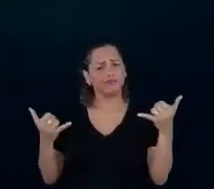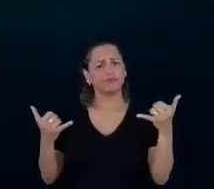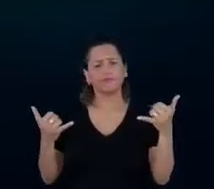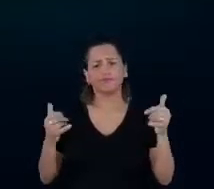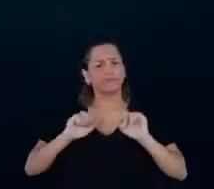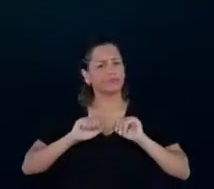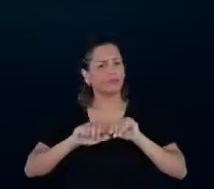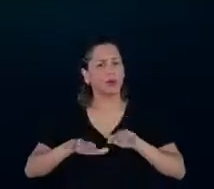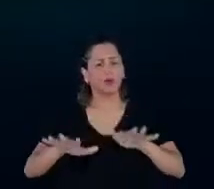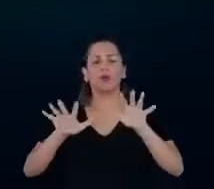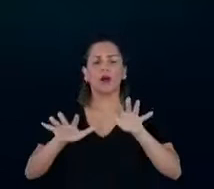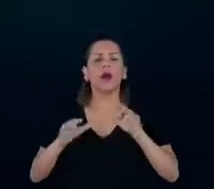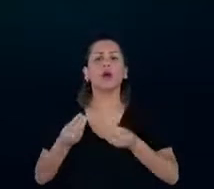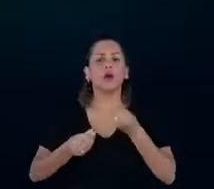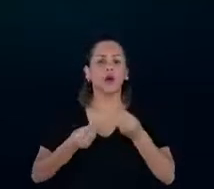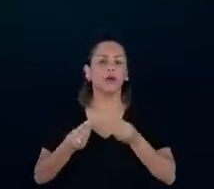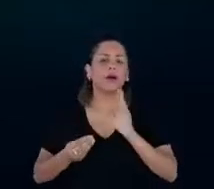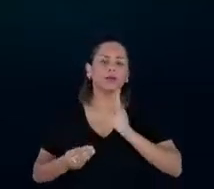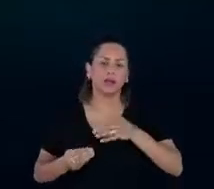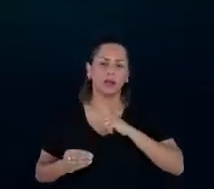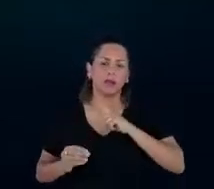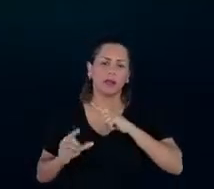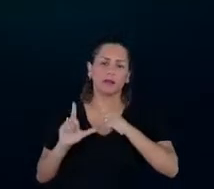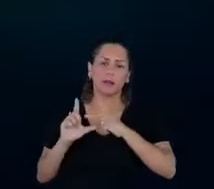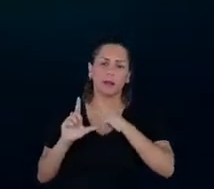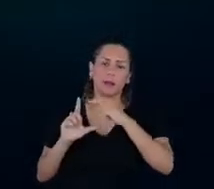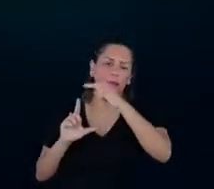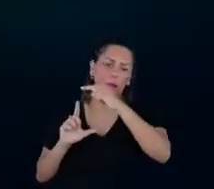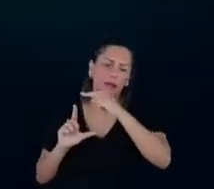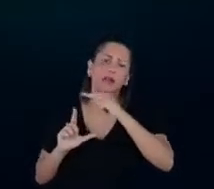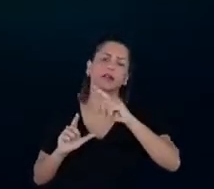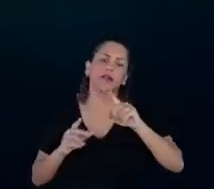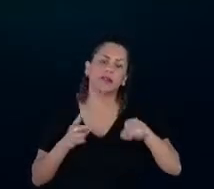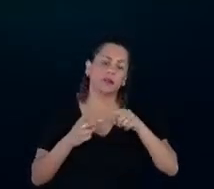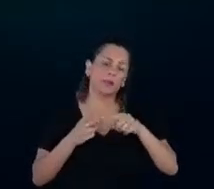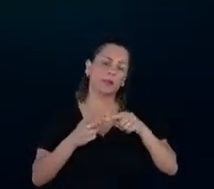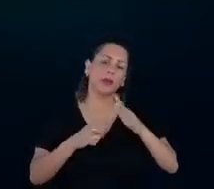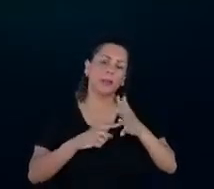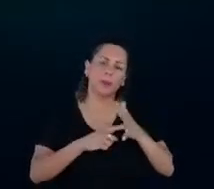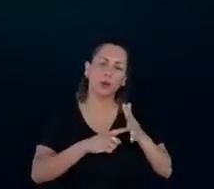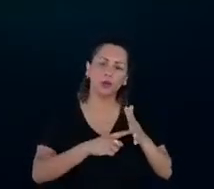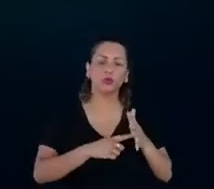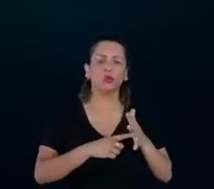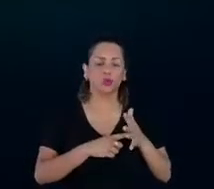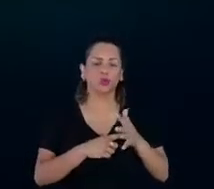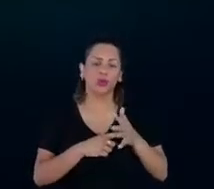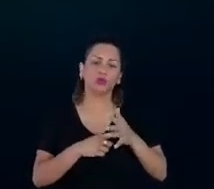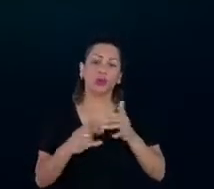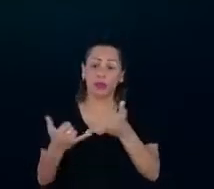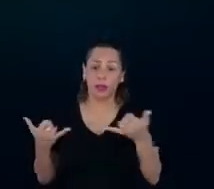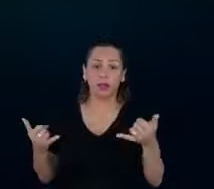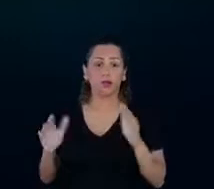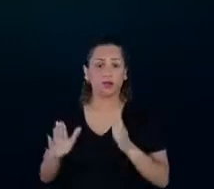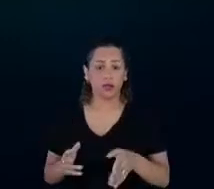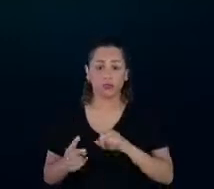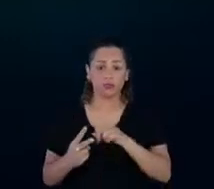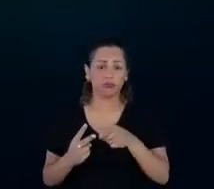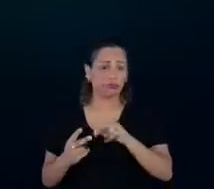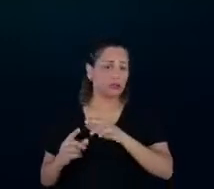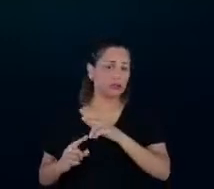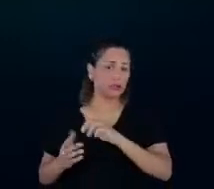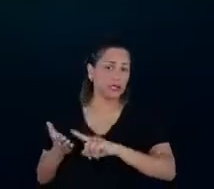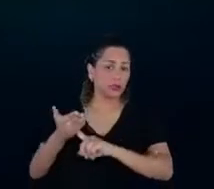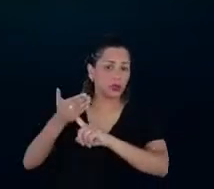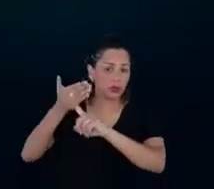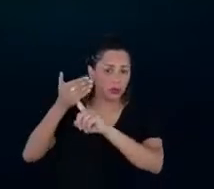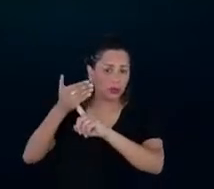a bateria e o motor elétrico, que é uma tecnologia core. Então a gente foca no desenvolvimento core e